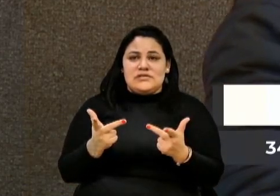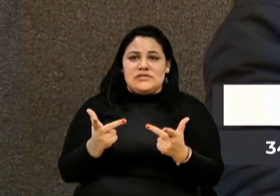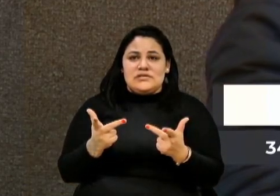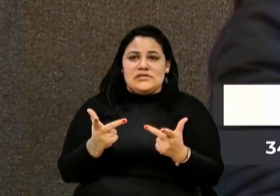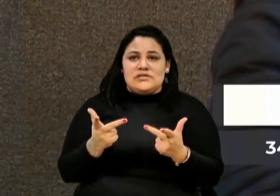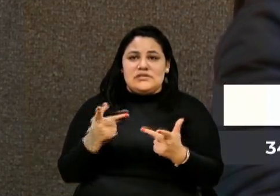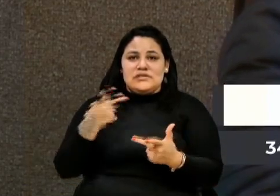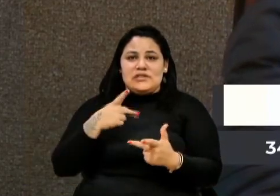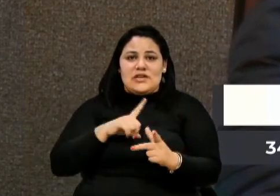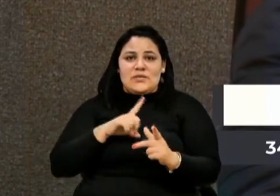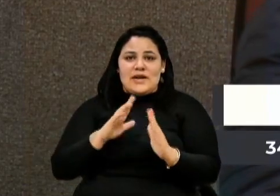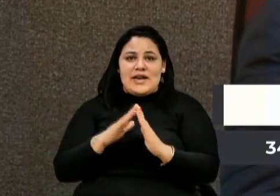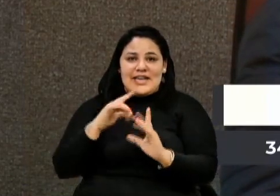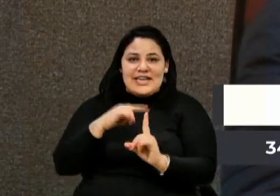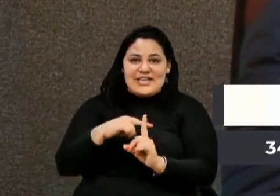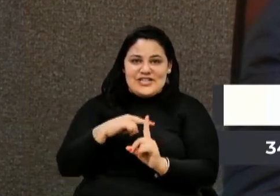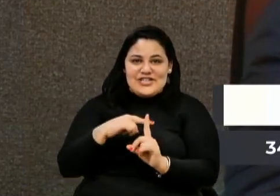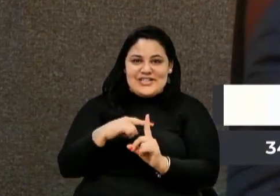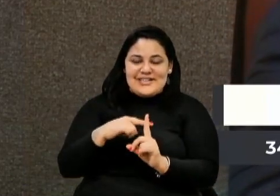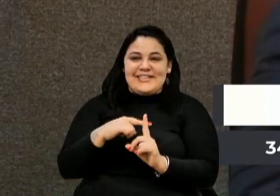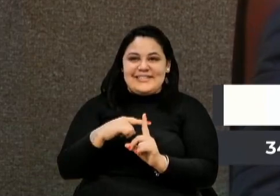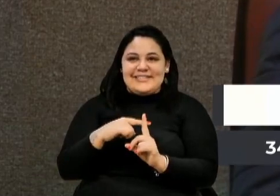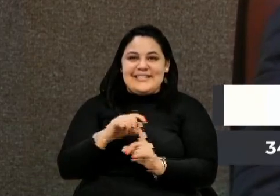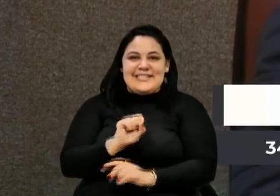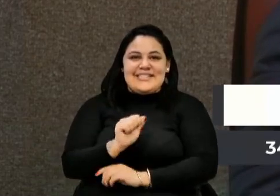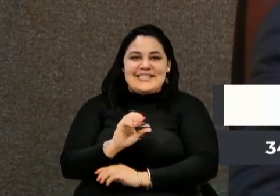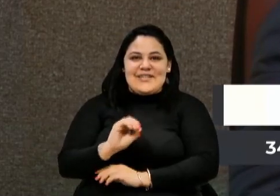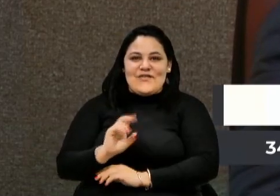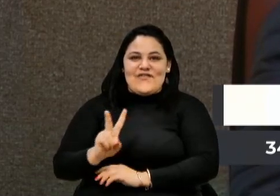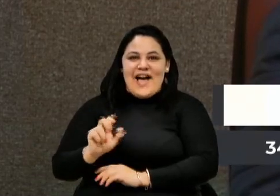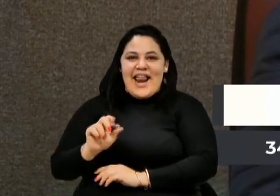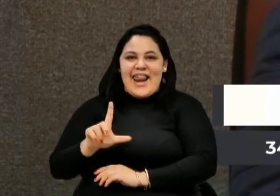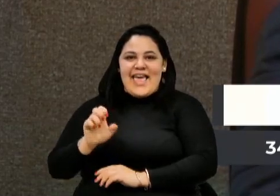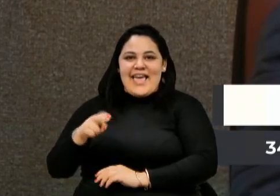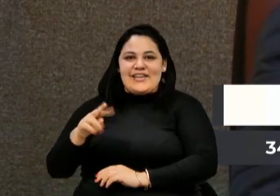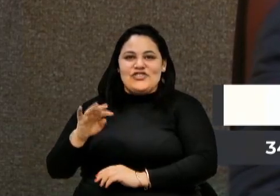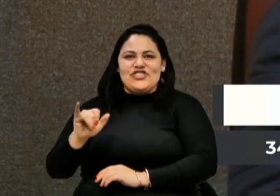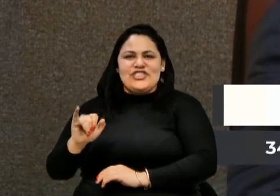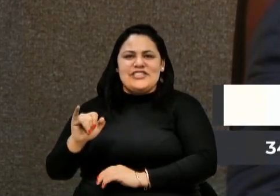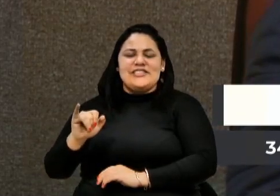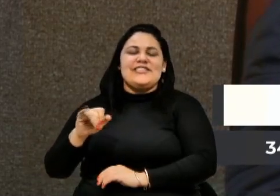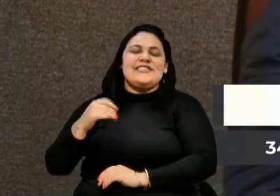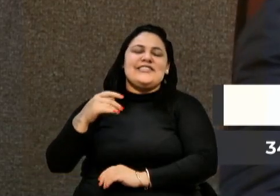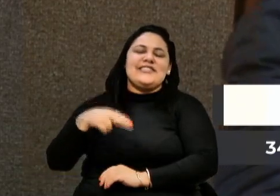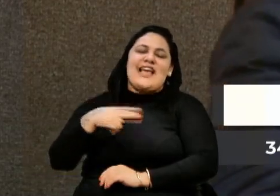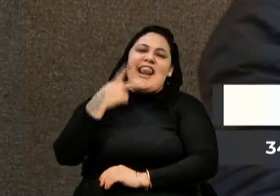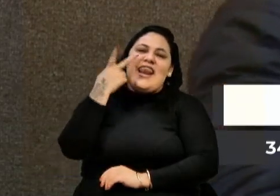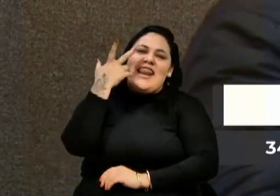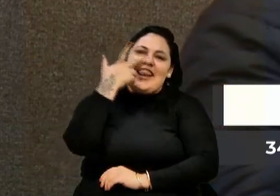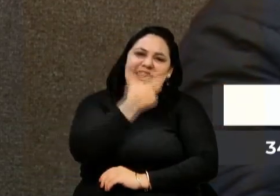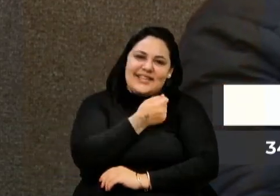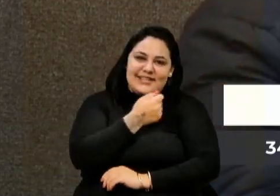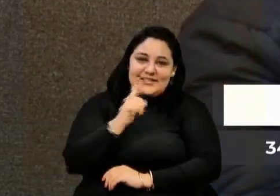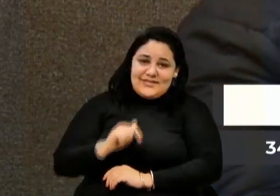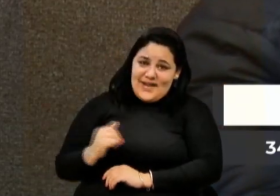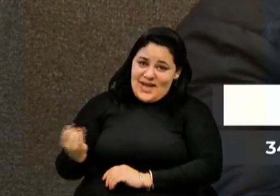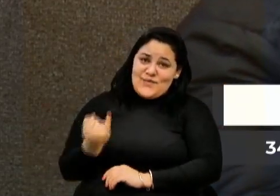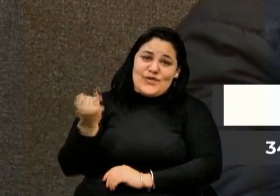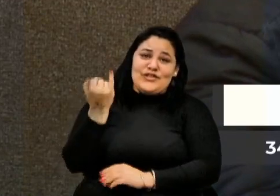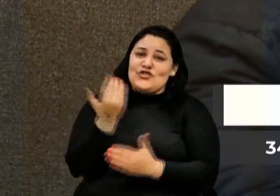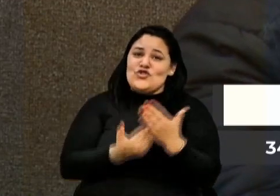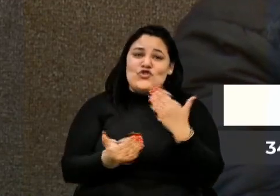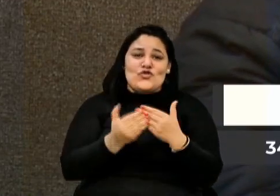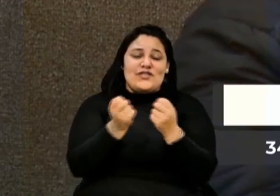lá a igrejinha de São Valentim da Segunda Légua, que é linda também. Então, é importante, sim, tudo que o senhor está